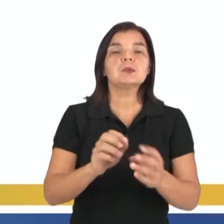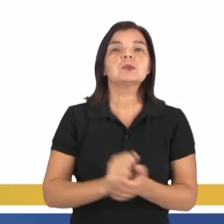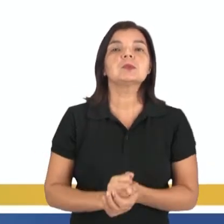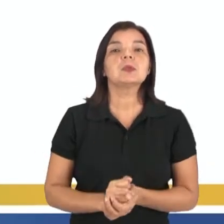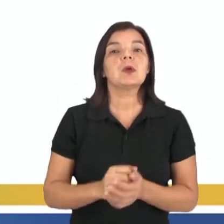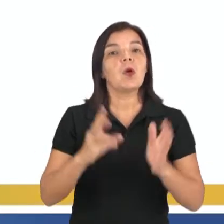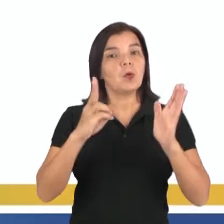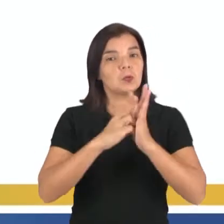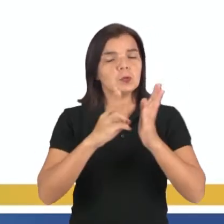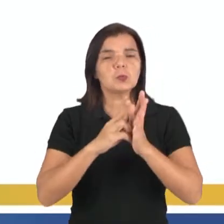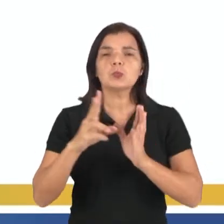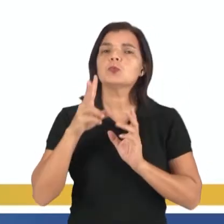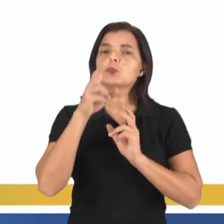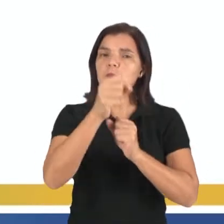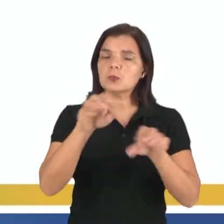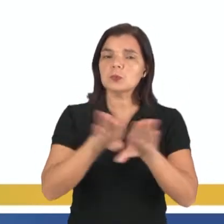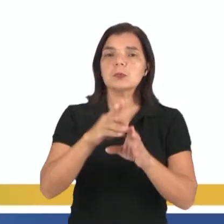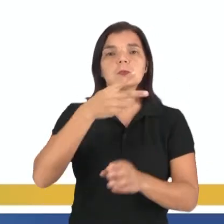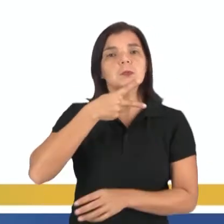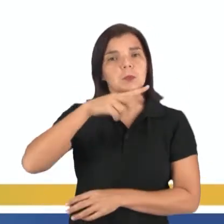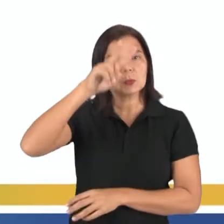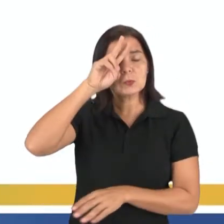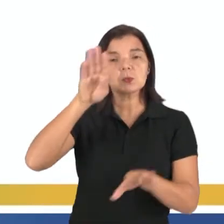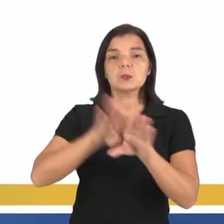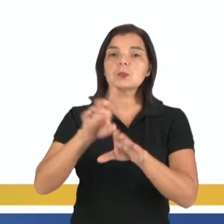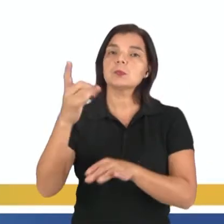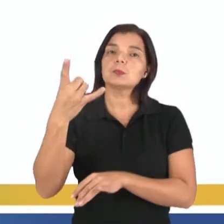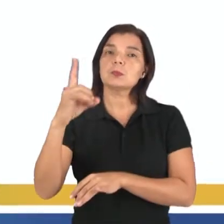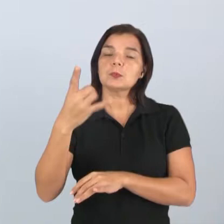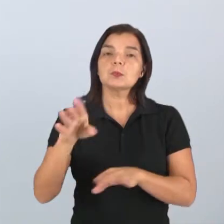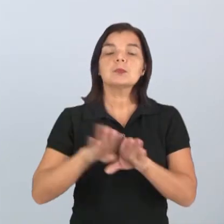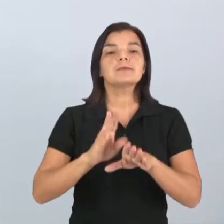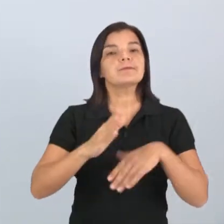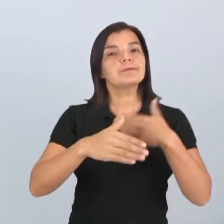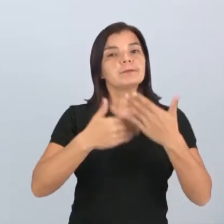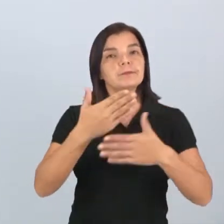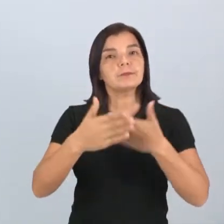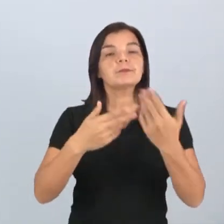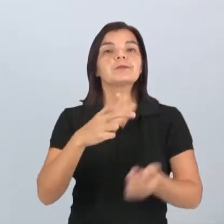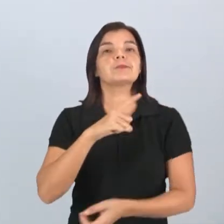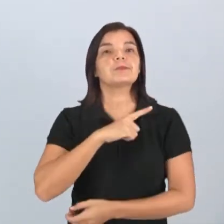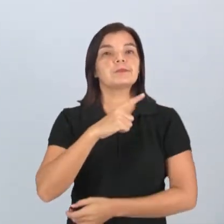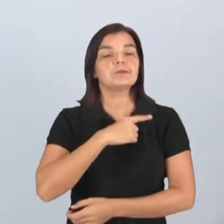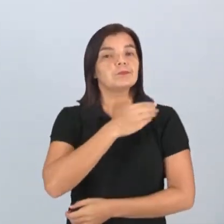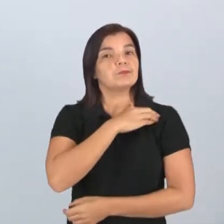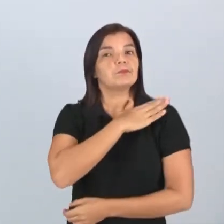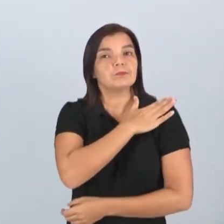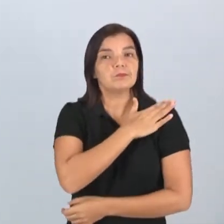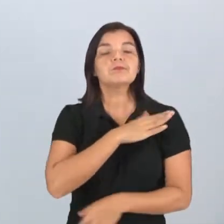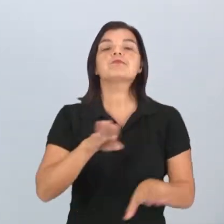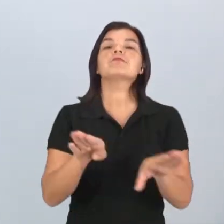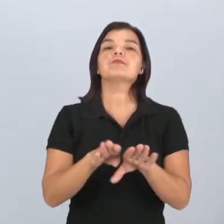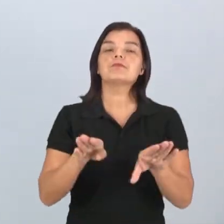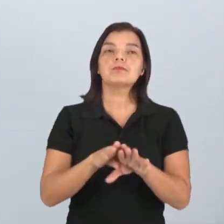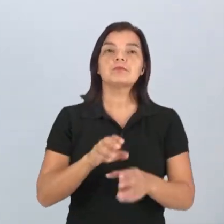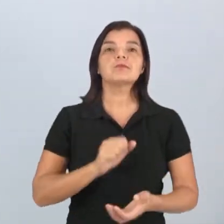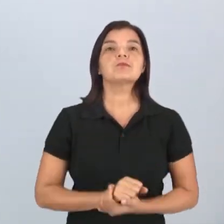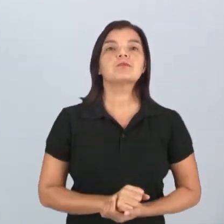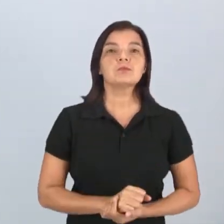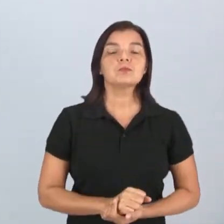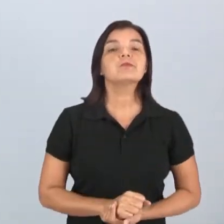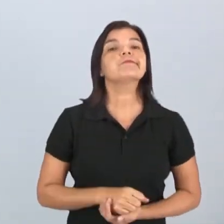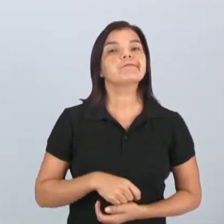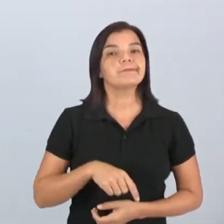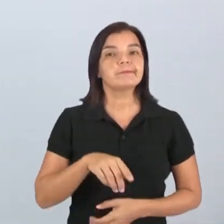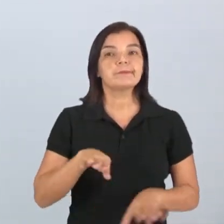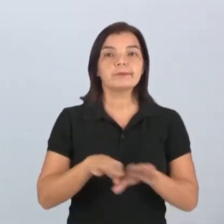cultura indígena é muito forte, tanto no Peru quanto na Bolívia, e, apesar disso, havia ainda há ainda um preconceito muito